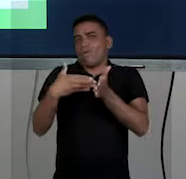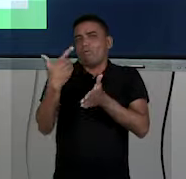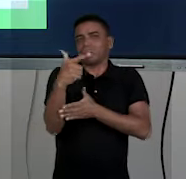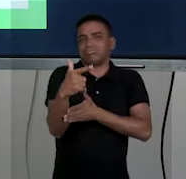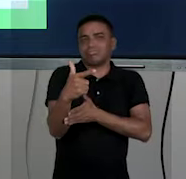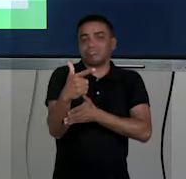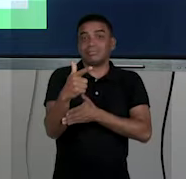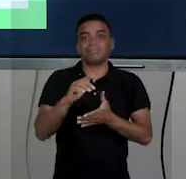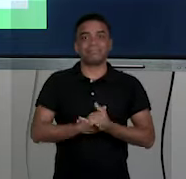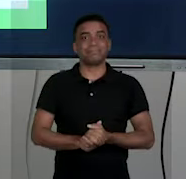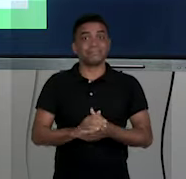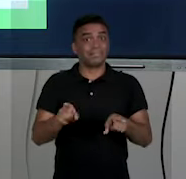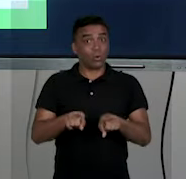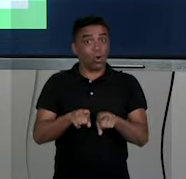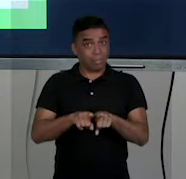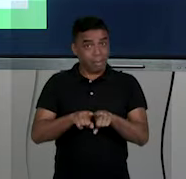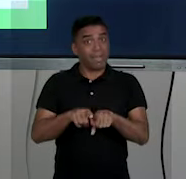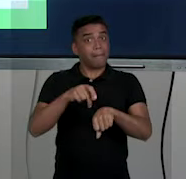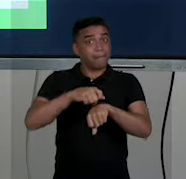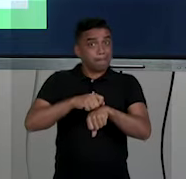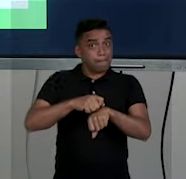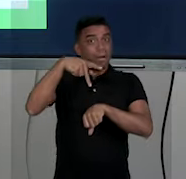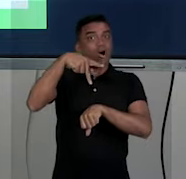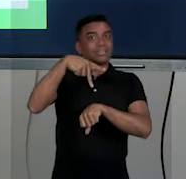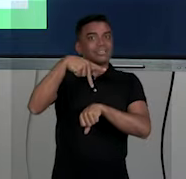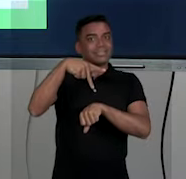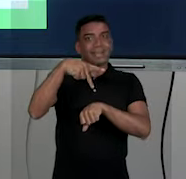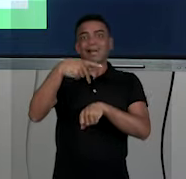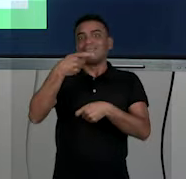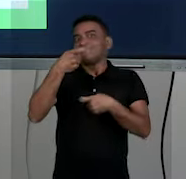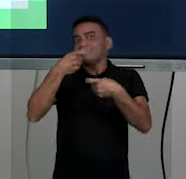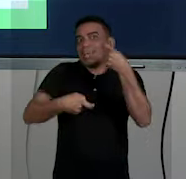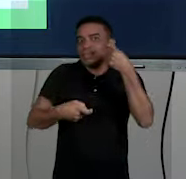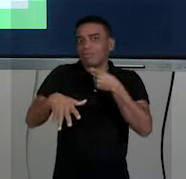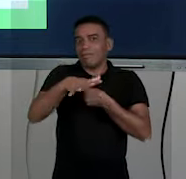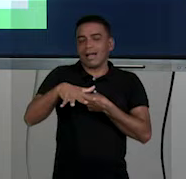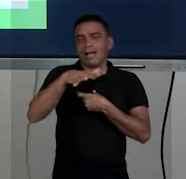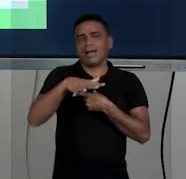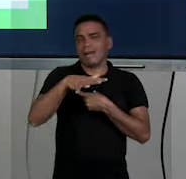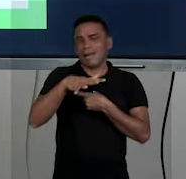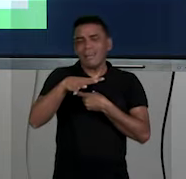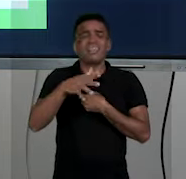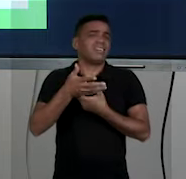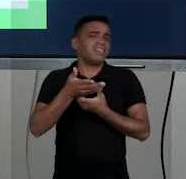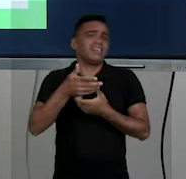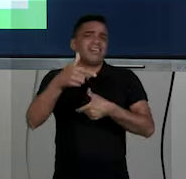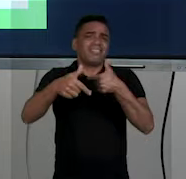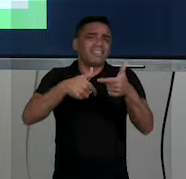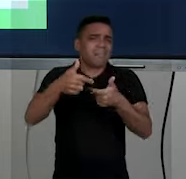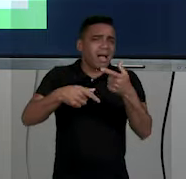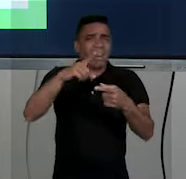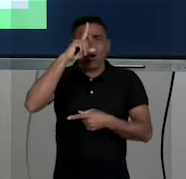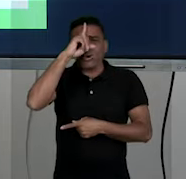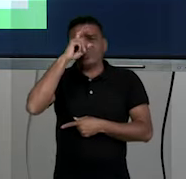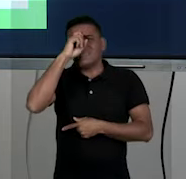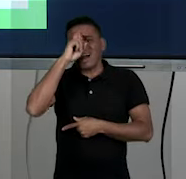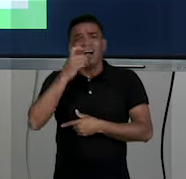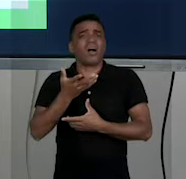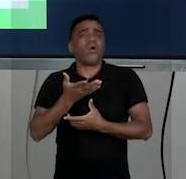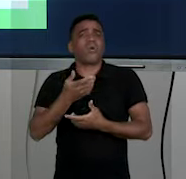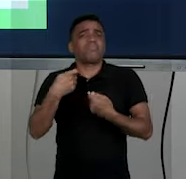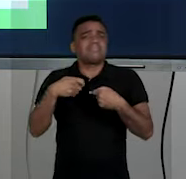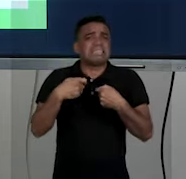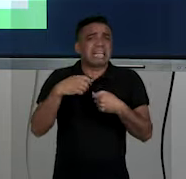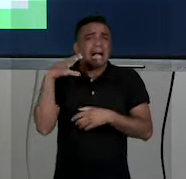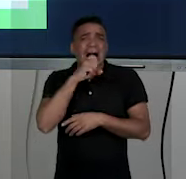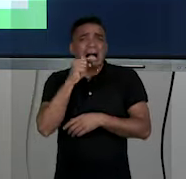pós em sexologia e trabalha em serviços de urgência e emergência, obstetrícias,